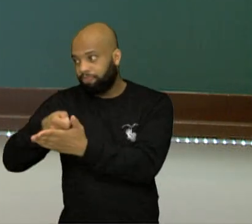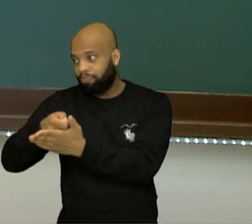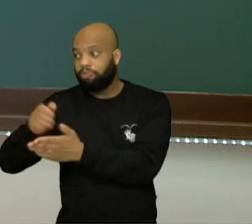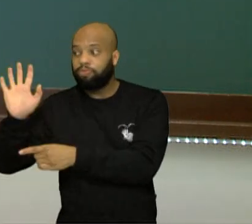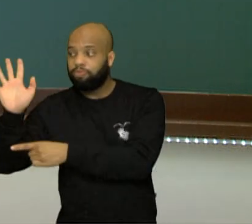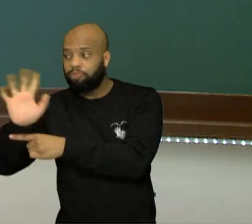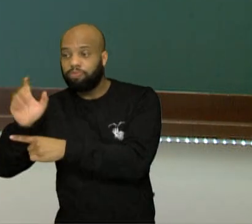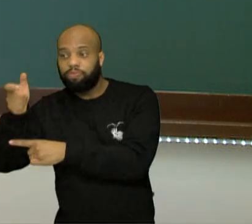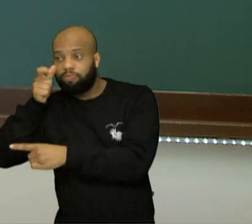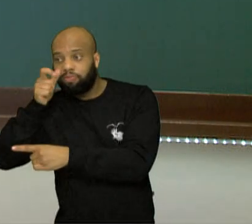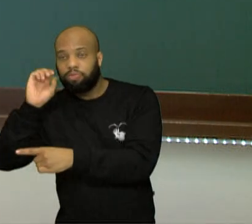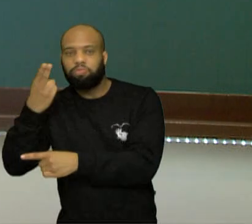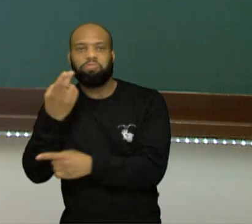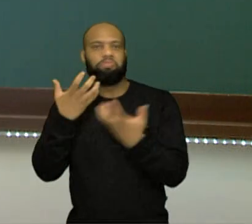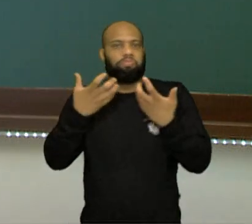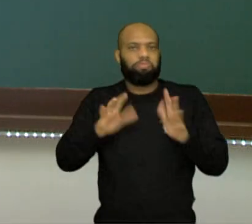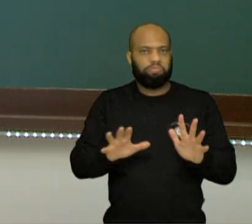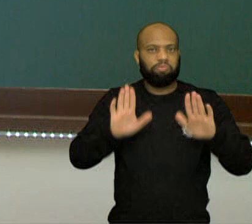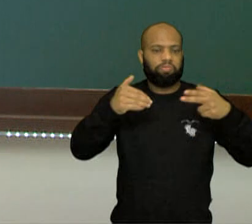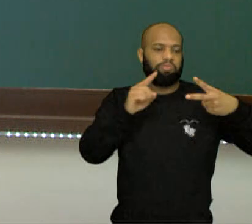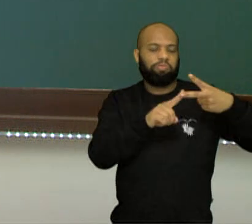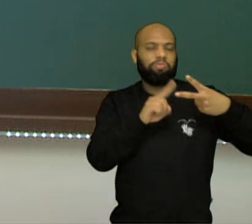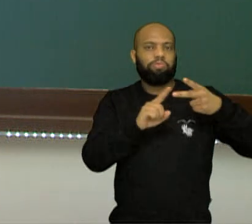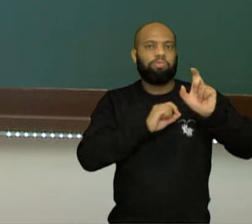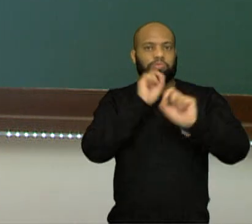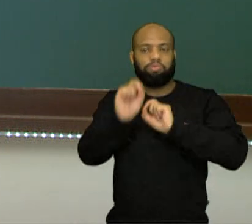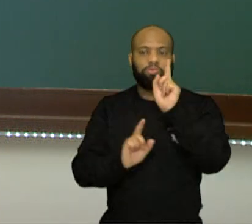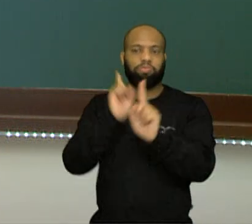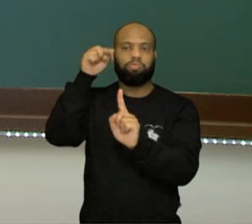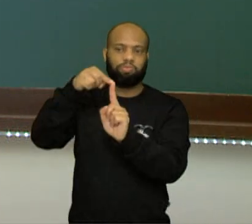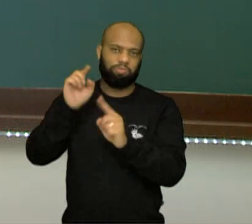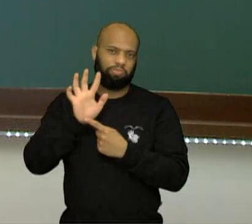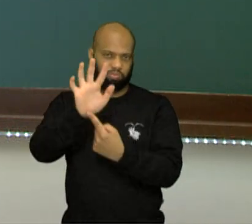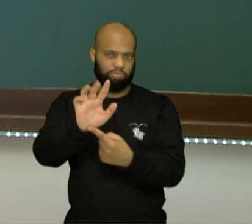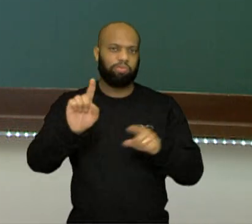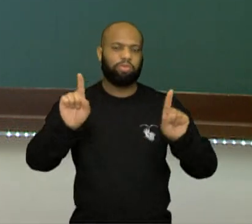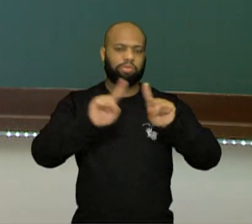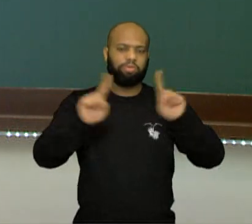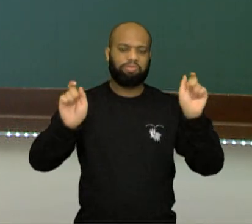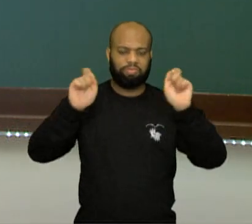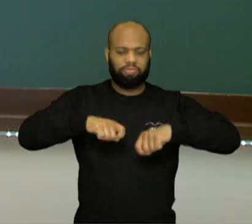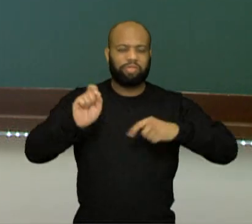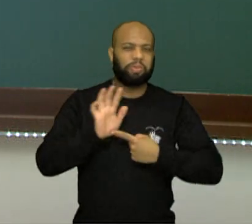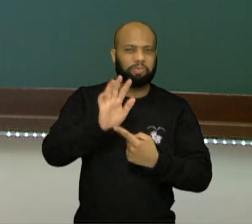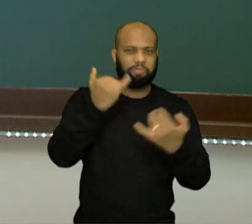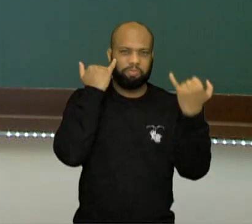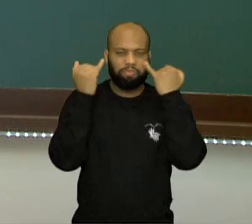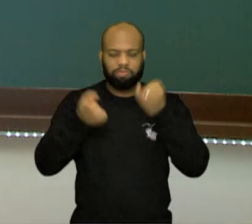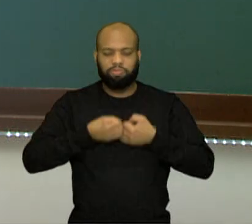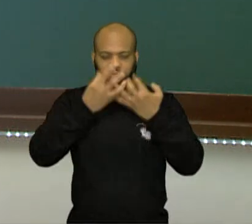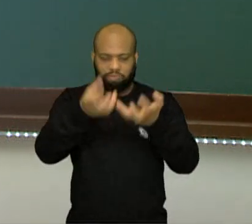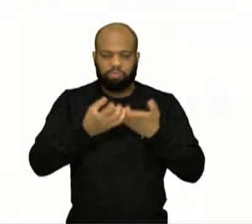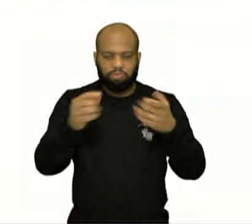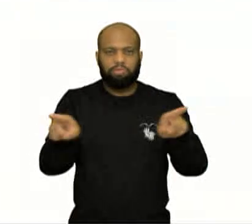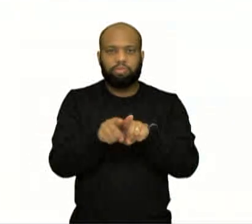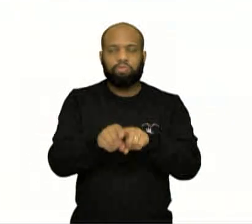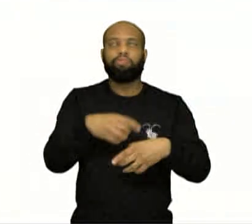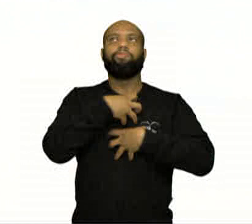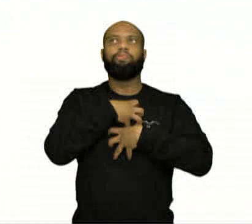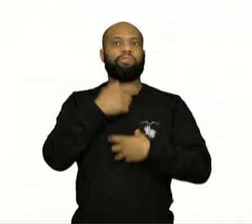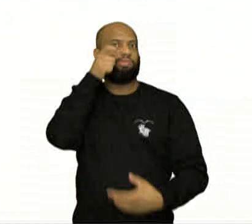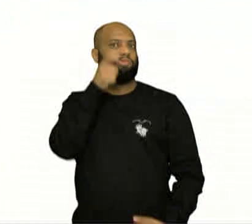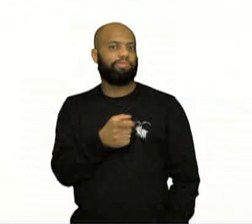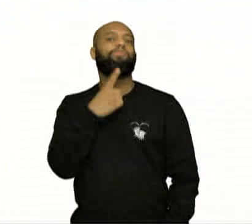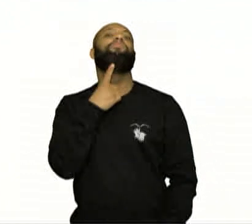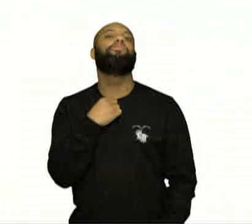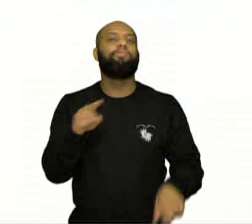filme. A sinopse traz uma definição objetiva, mas suficiente para informar e até mesmo para despertar interesse